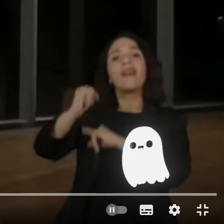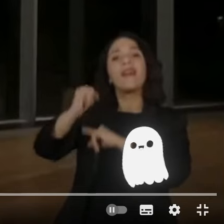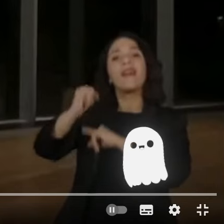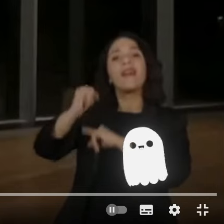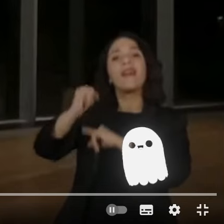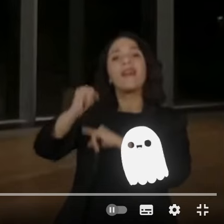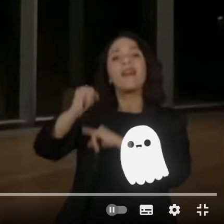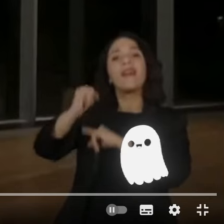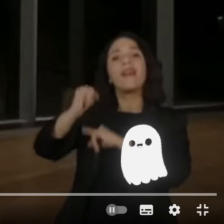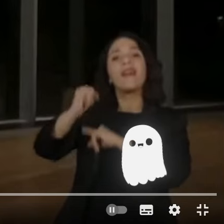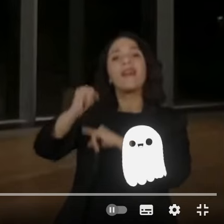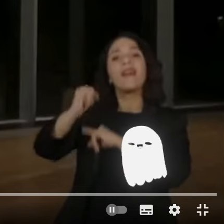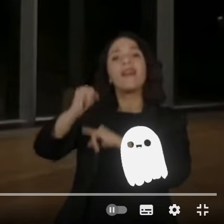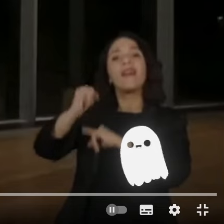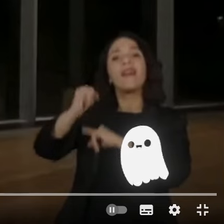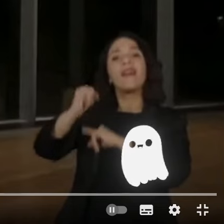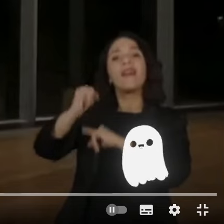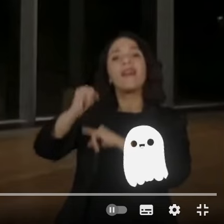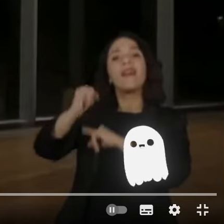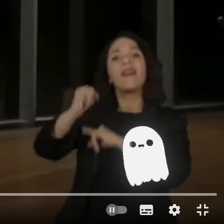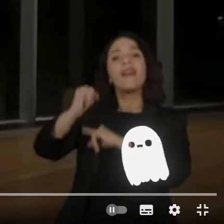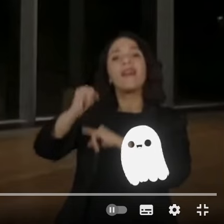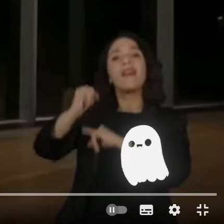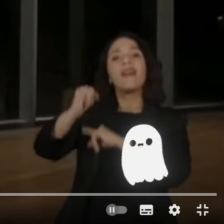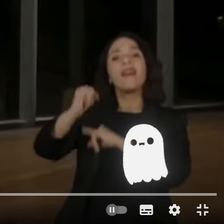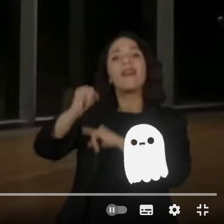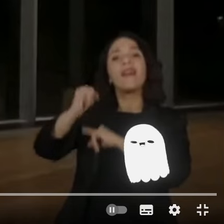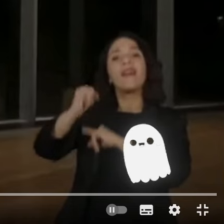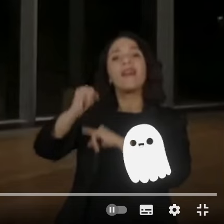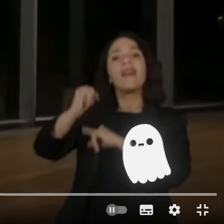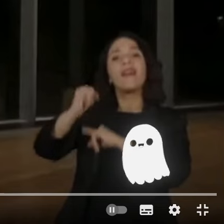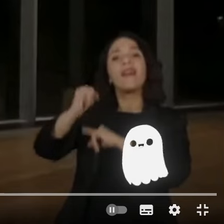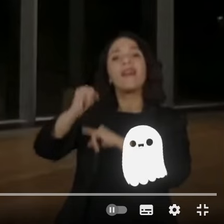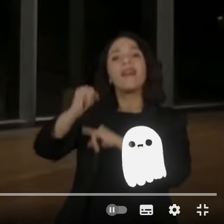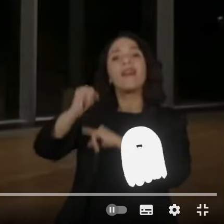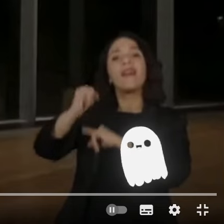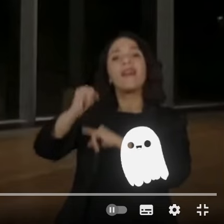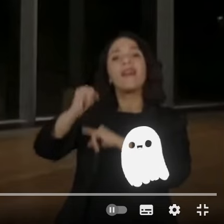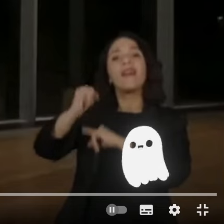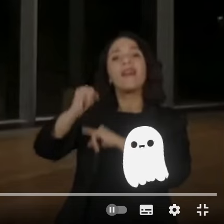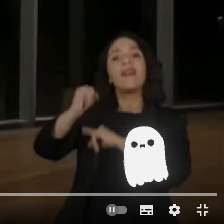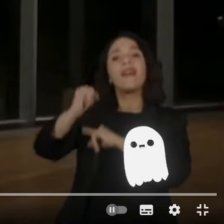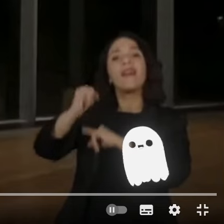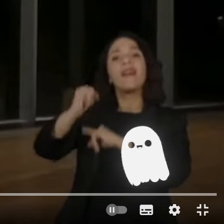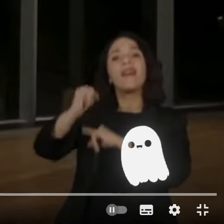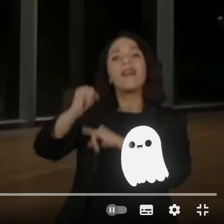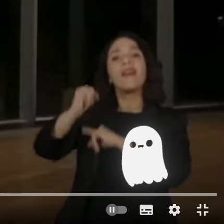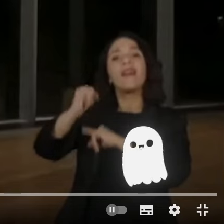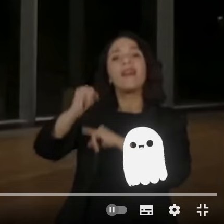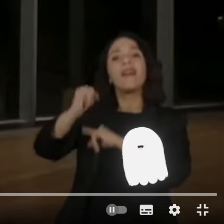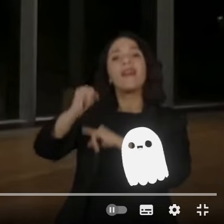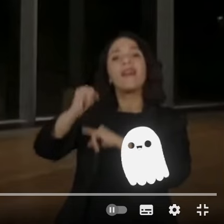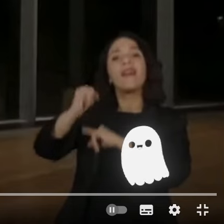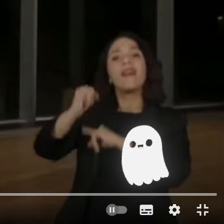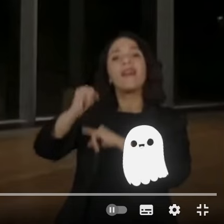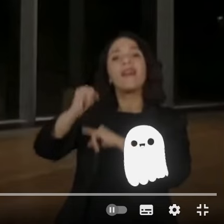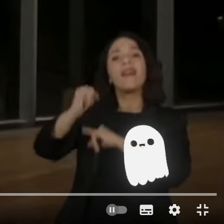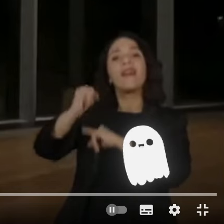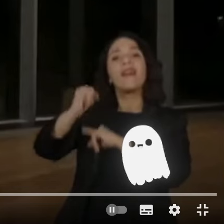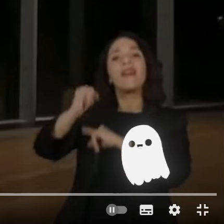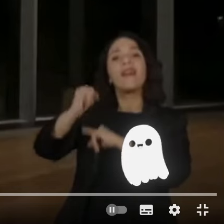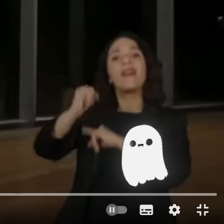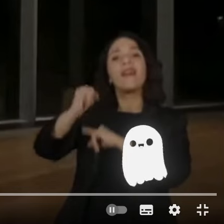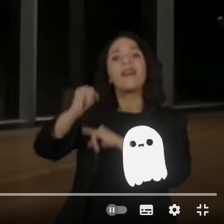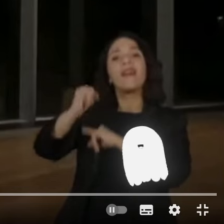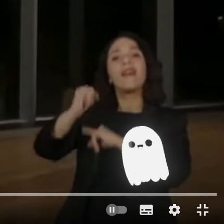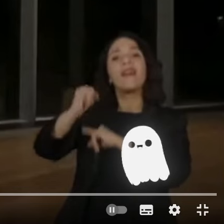foi nem, não chegou nem a ser atendido por ninguém, nada. A caixa de luva fazendo papel de travesseiro no vídeo do Marçal na